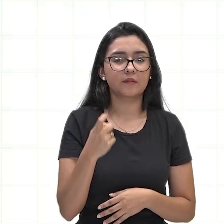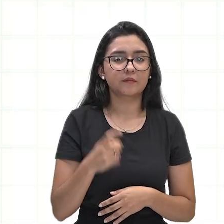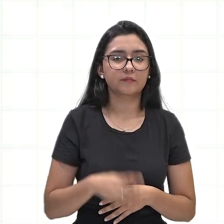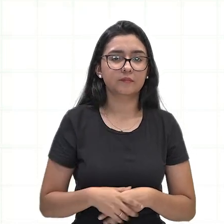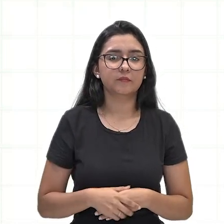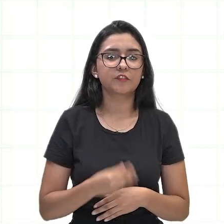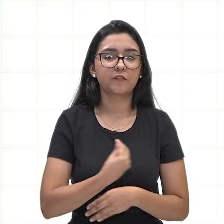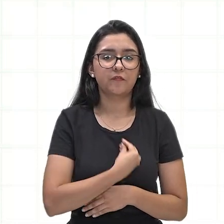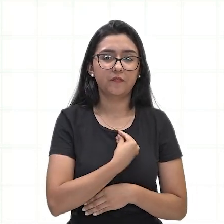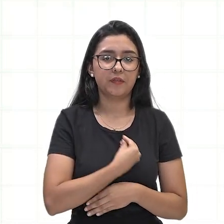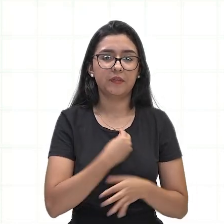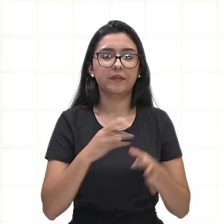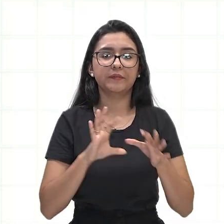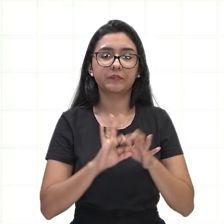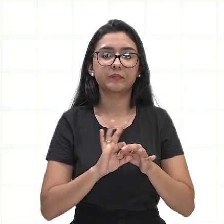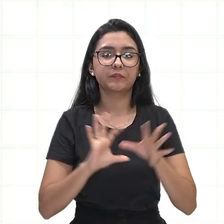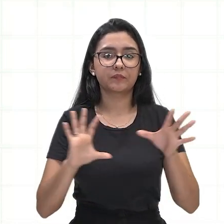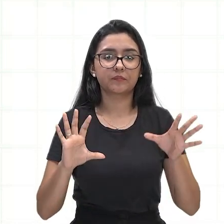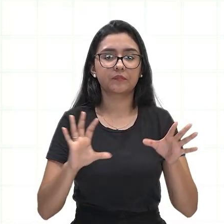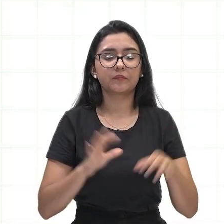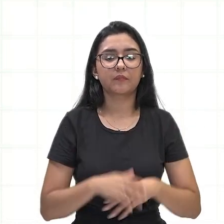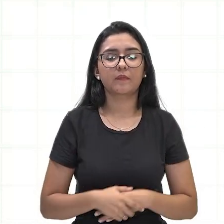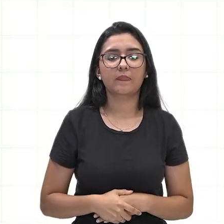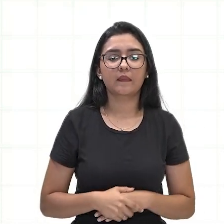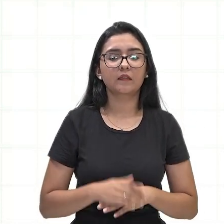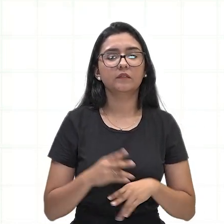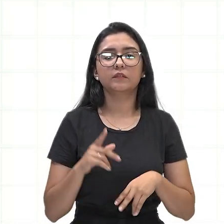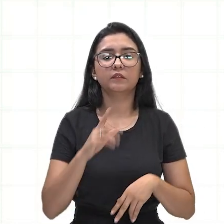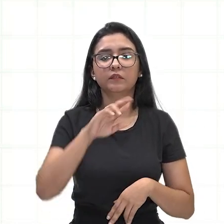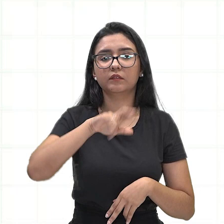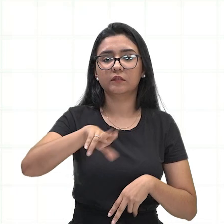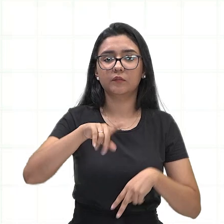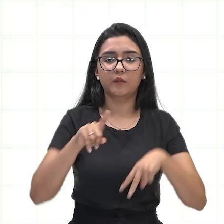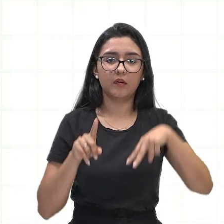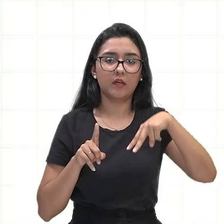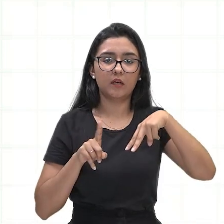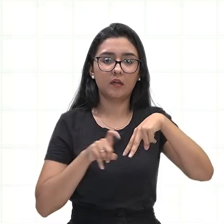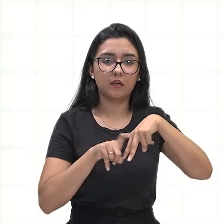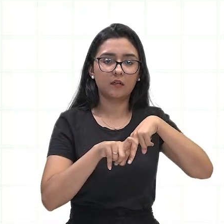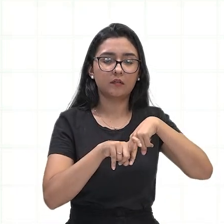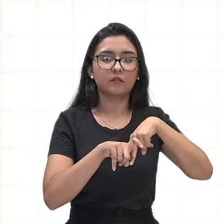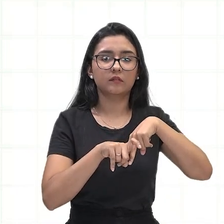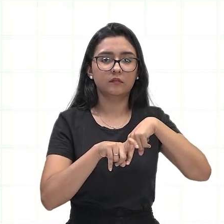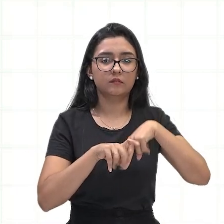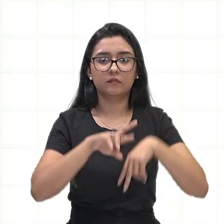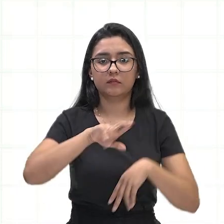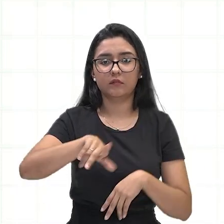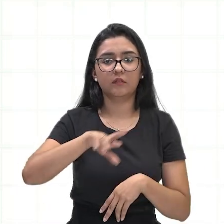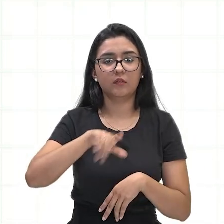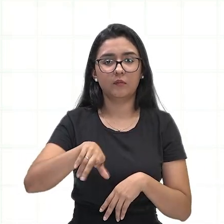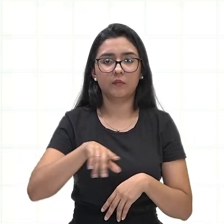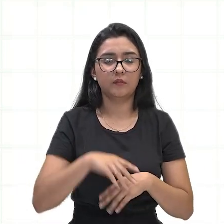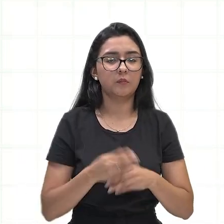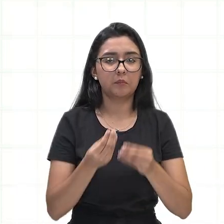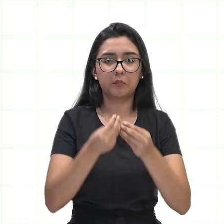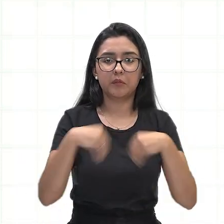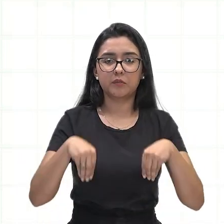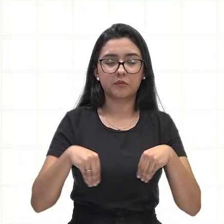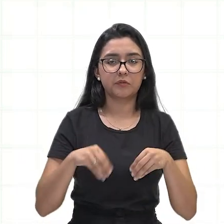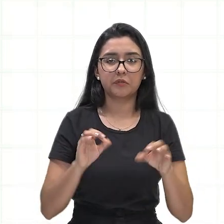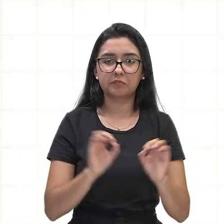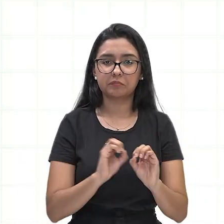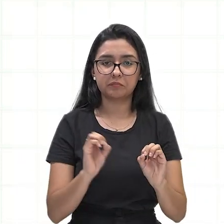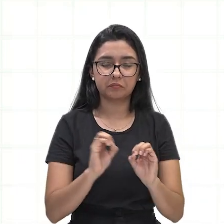é de vida livre, ele não vai ser um parasita, né? Muito pelo contrário, ele não causa mal a ninguém, ele vai estar